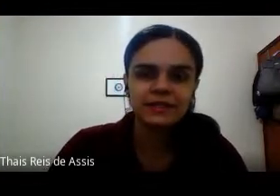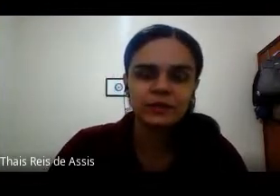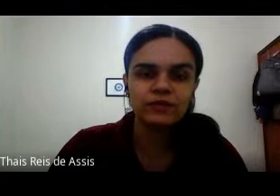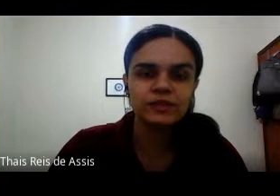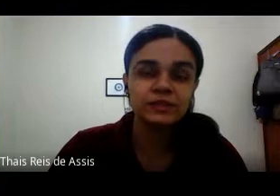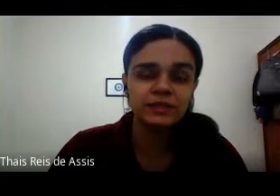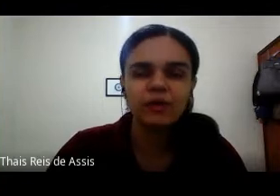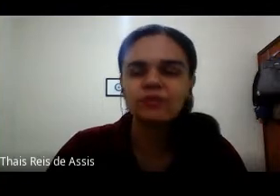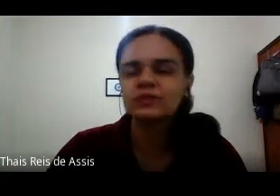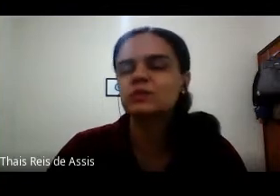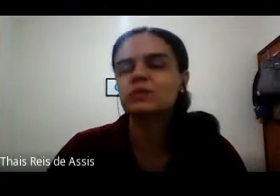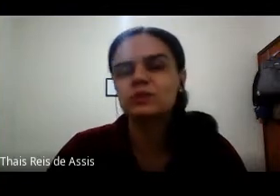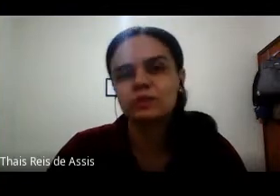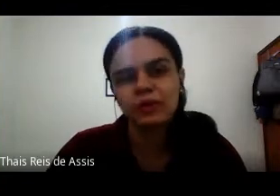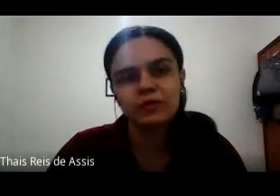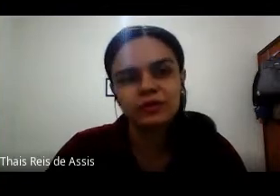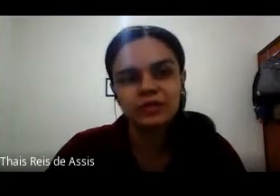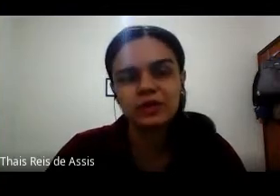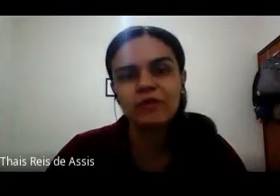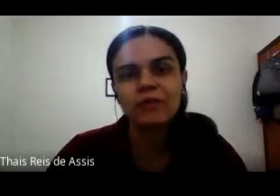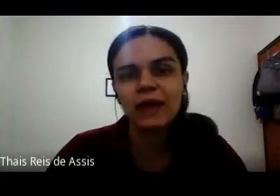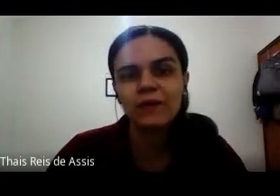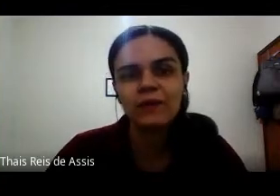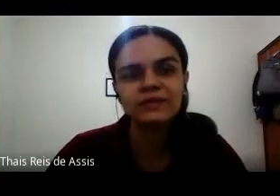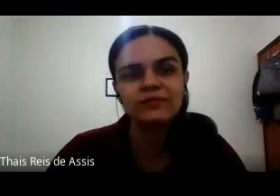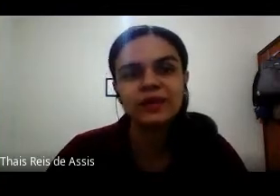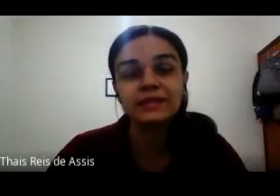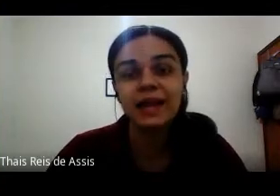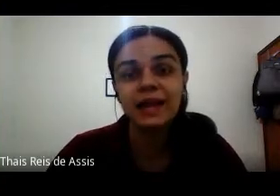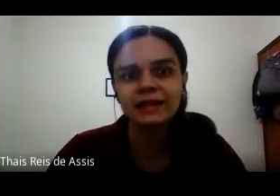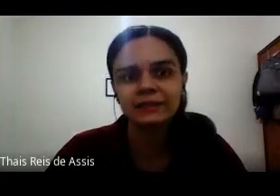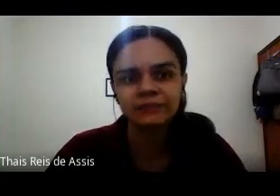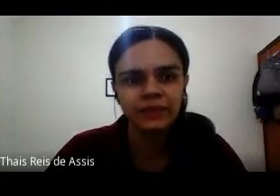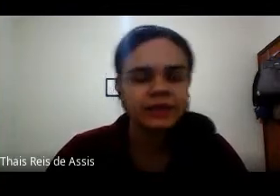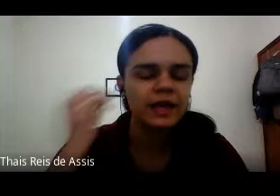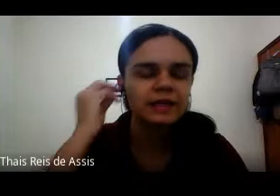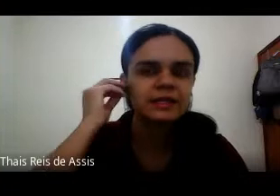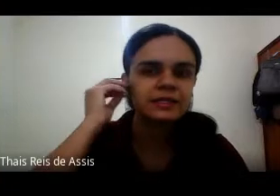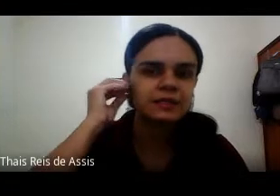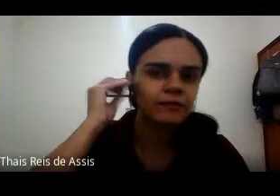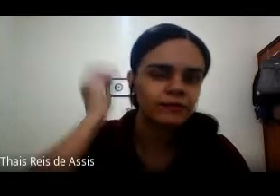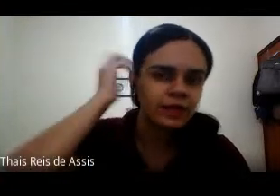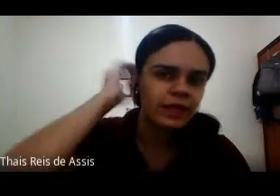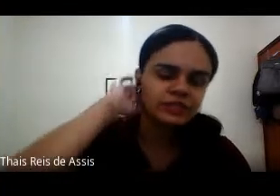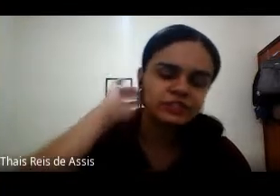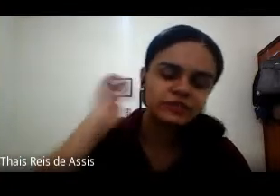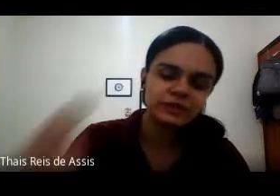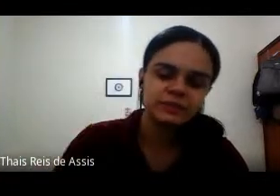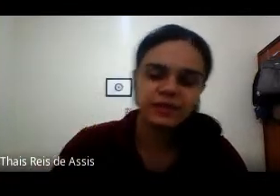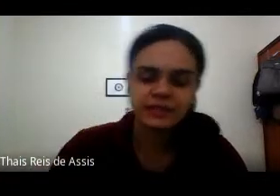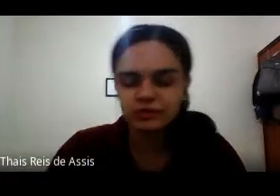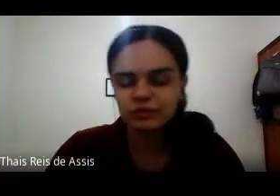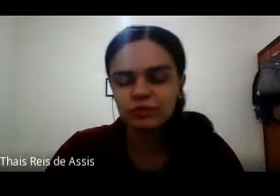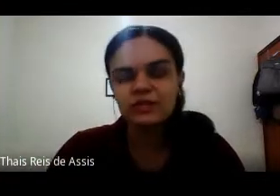vacina da Covid-19, estudos sobre a Covid-19, como que a coisa foi acelerada, essa questão. A gente vê